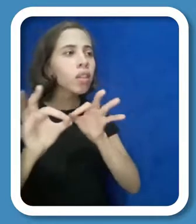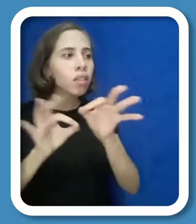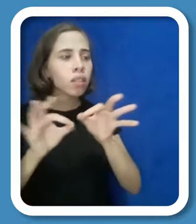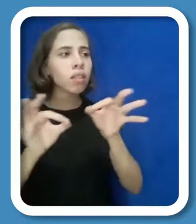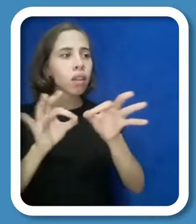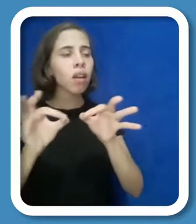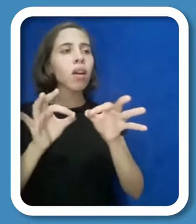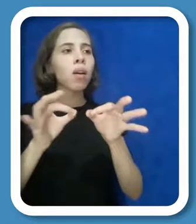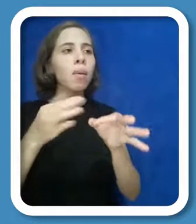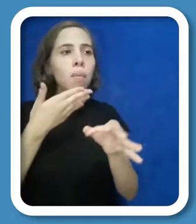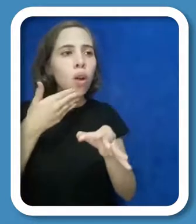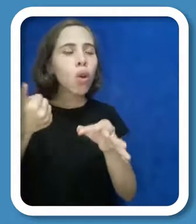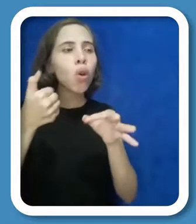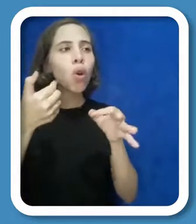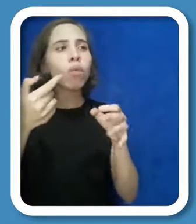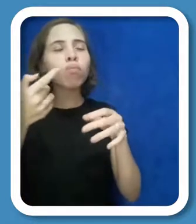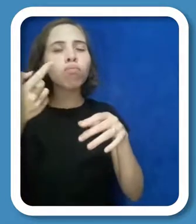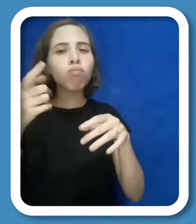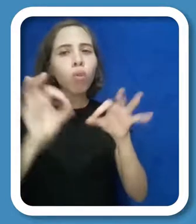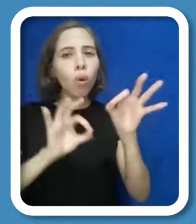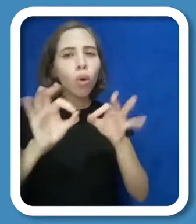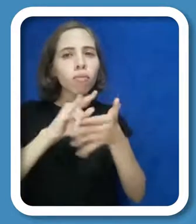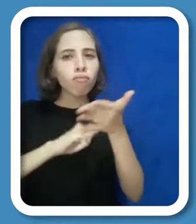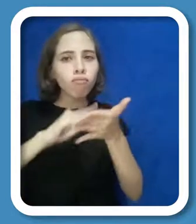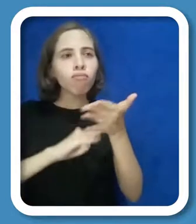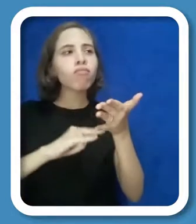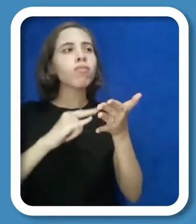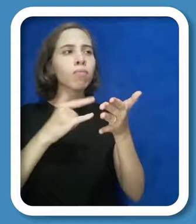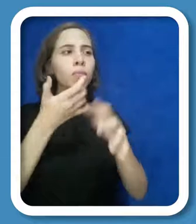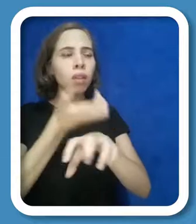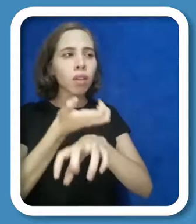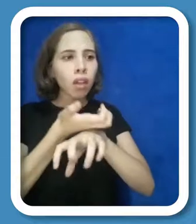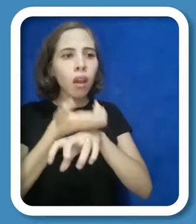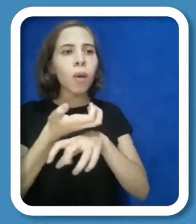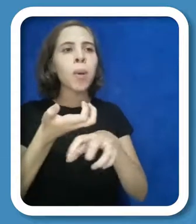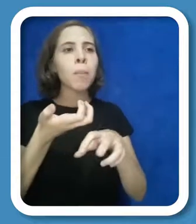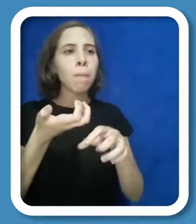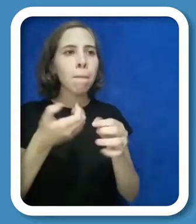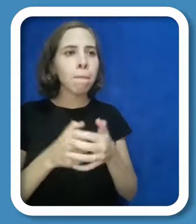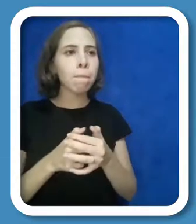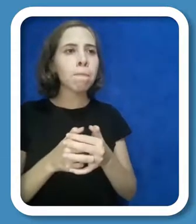organizar os materiais da disciplina